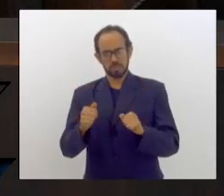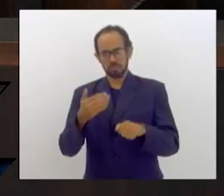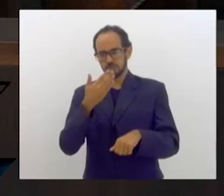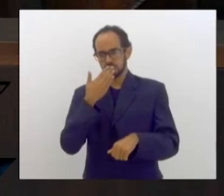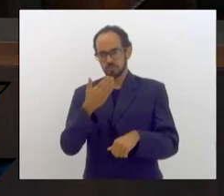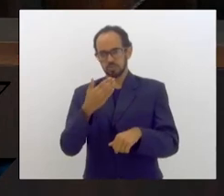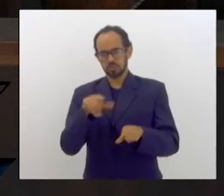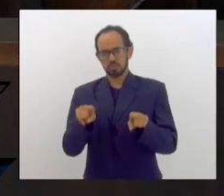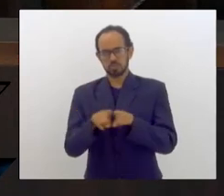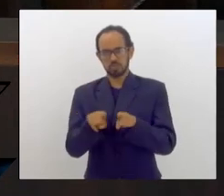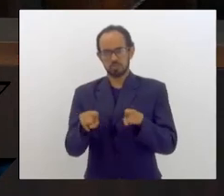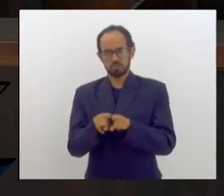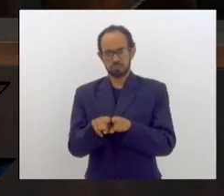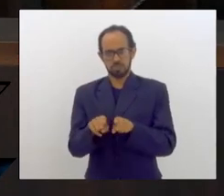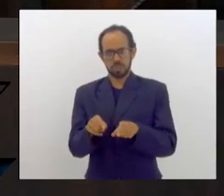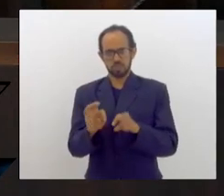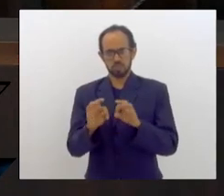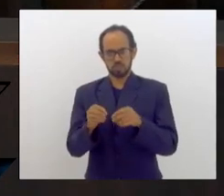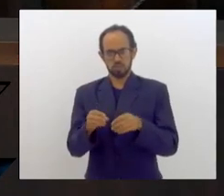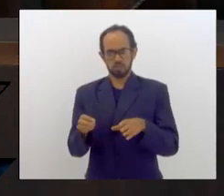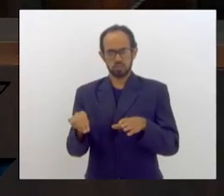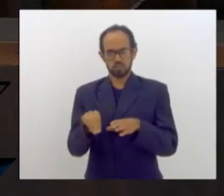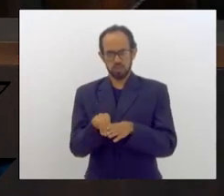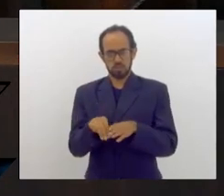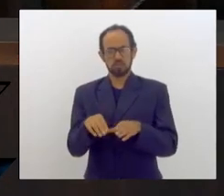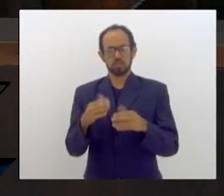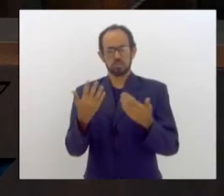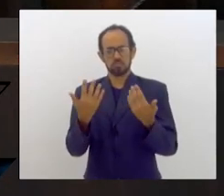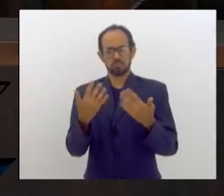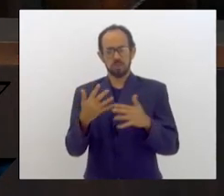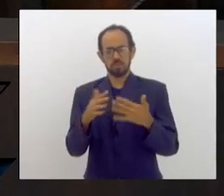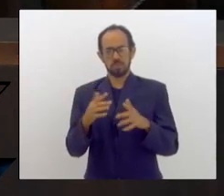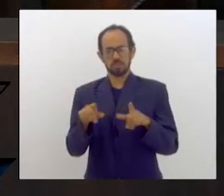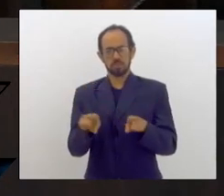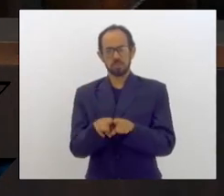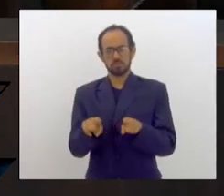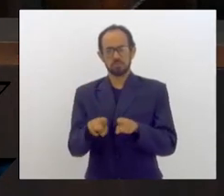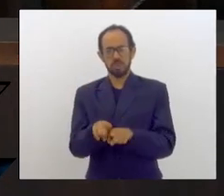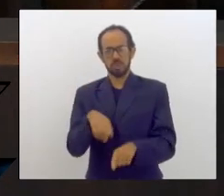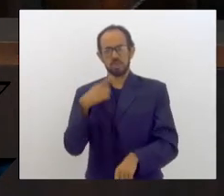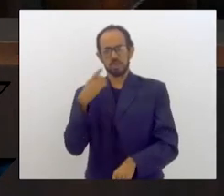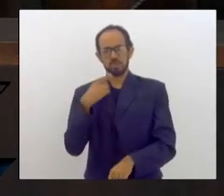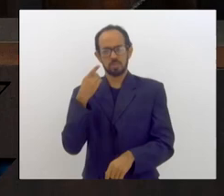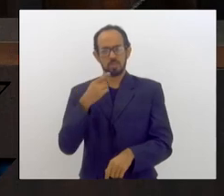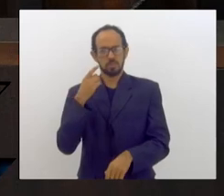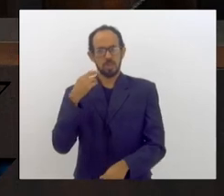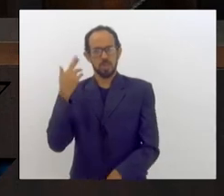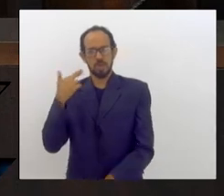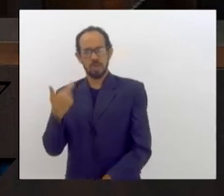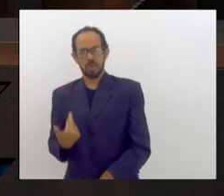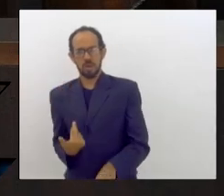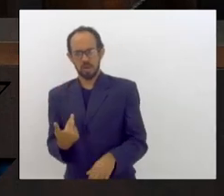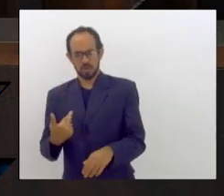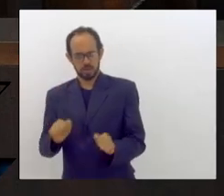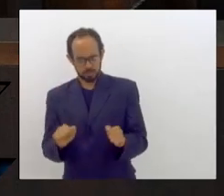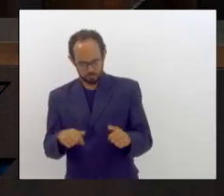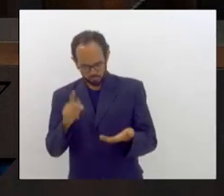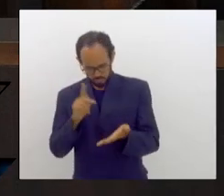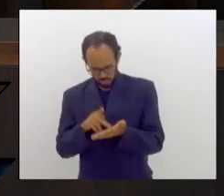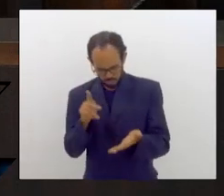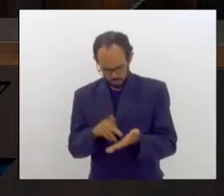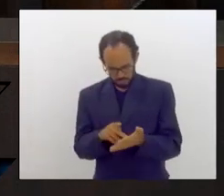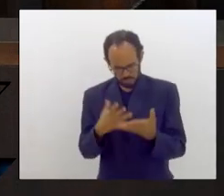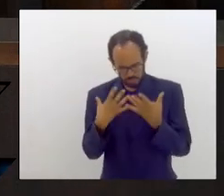solicitação da composição dos membros, parabenizar a deputada Renata por realmente